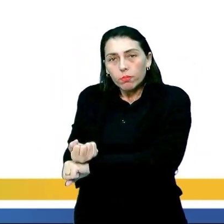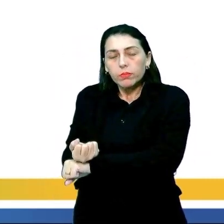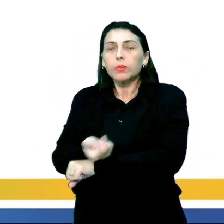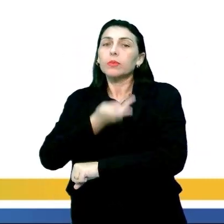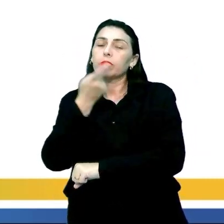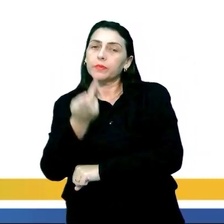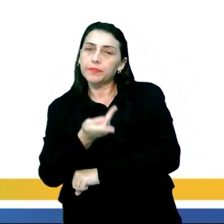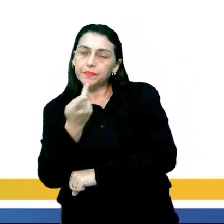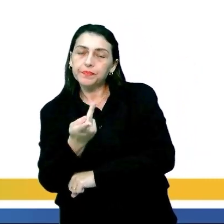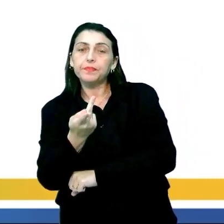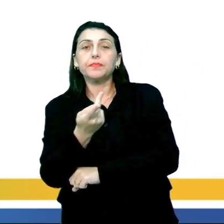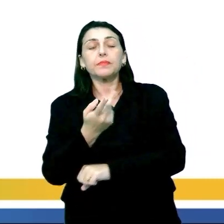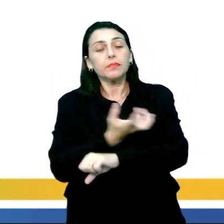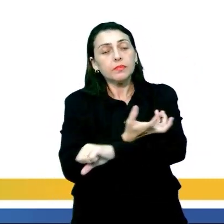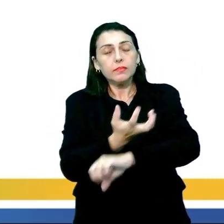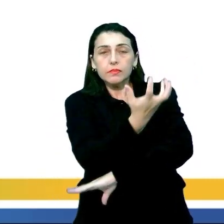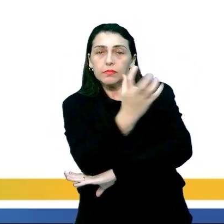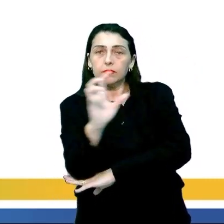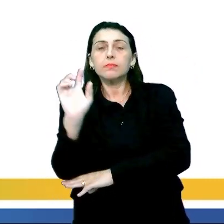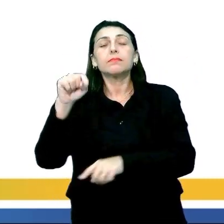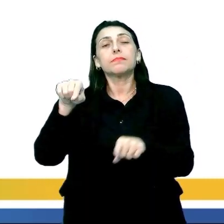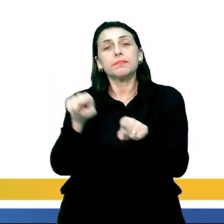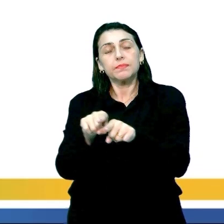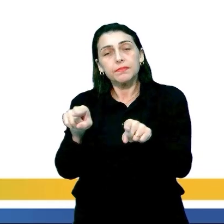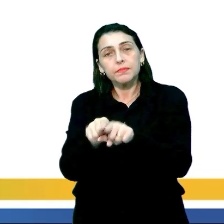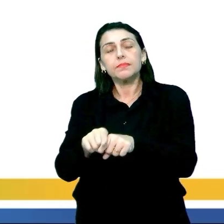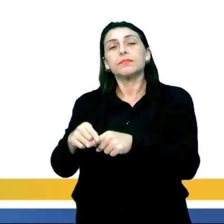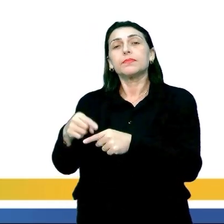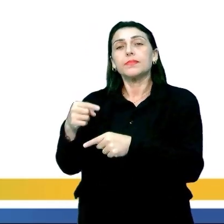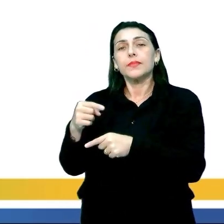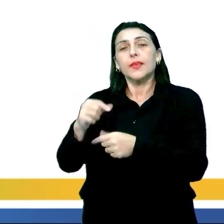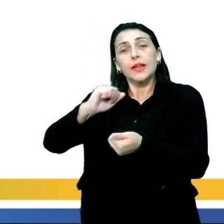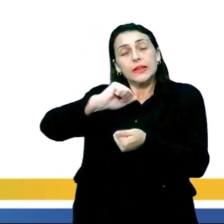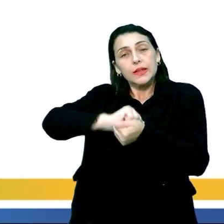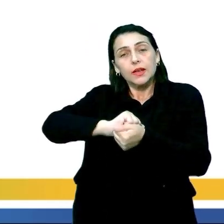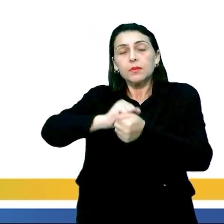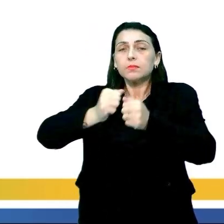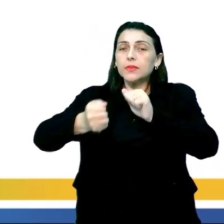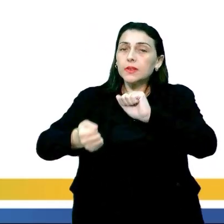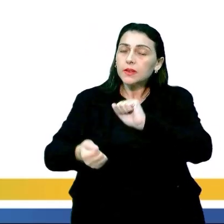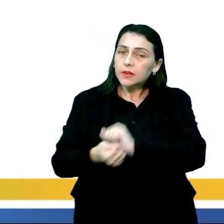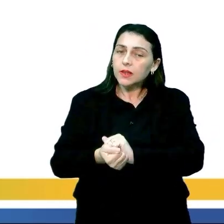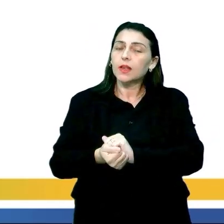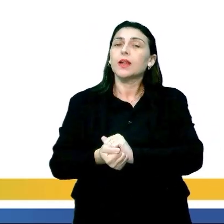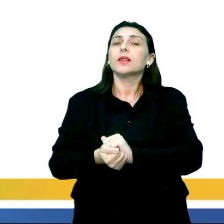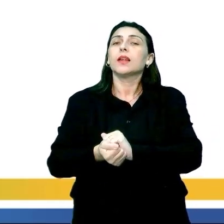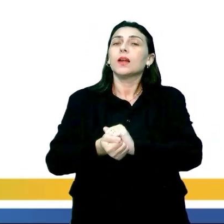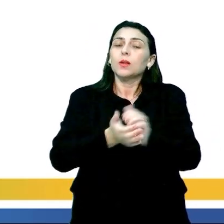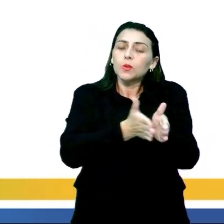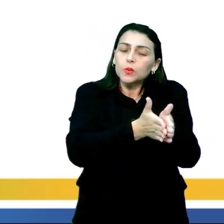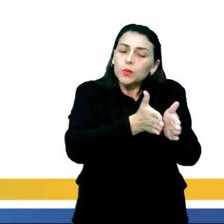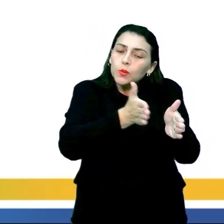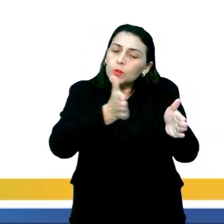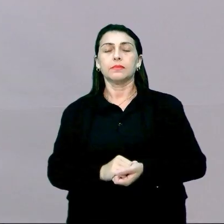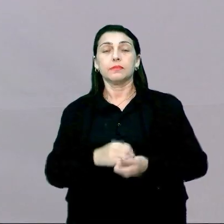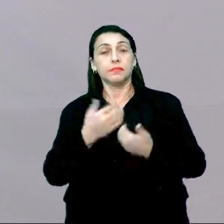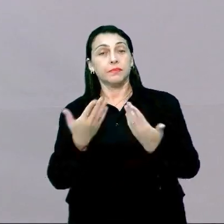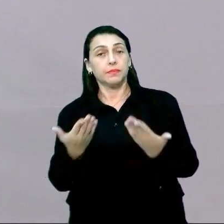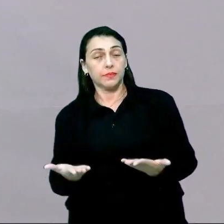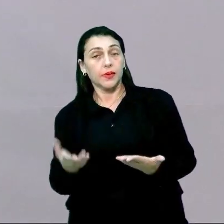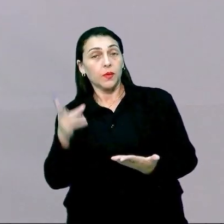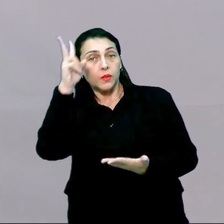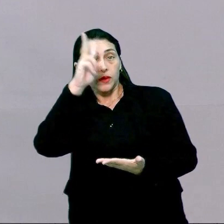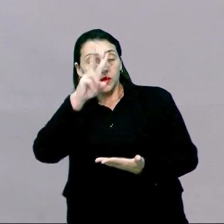eu disse, a vegetação aqui ela é adaptada a passar em longos períodos de seca.